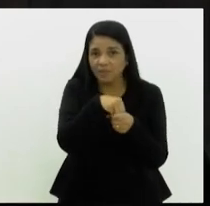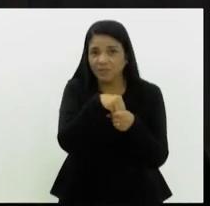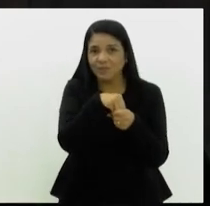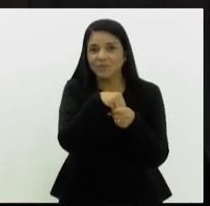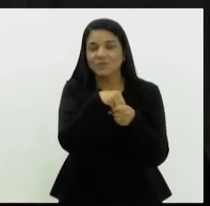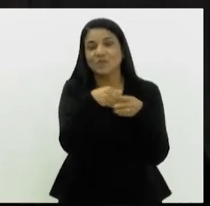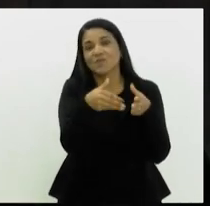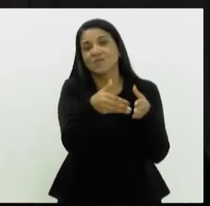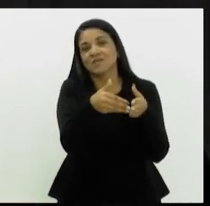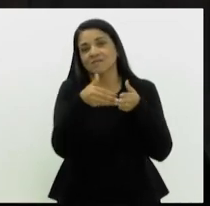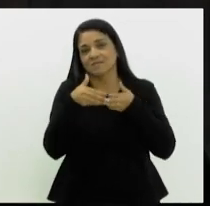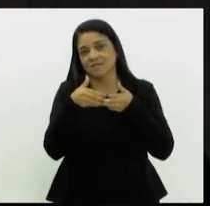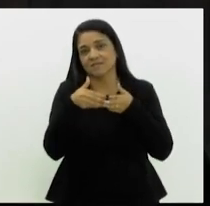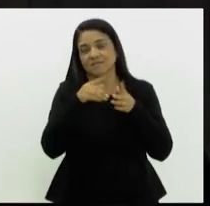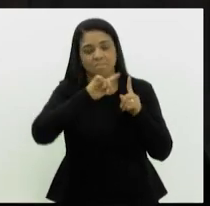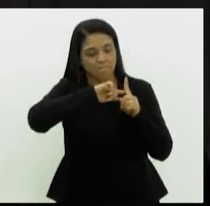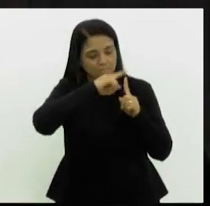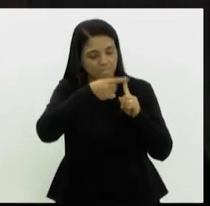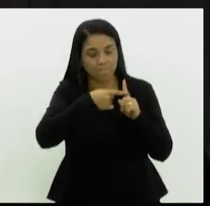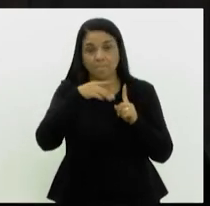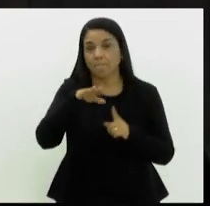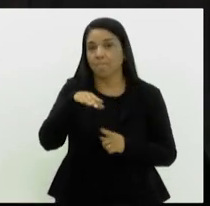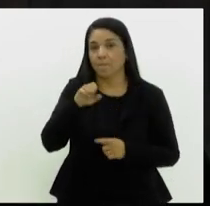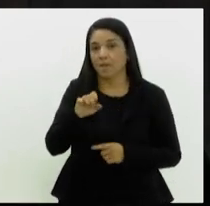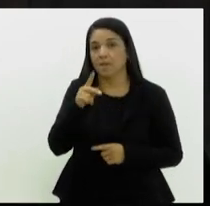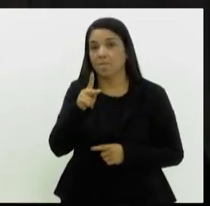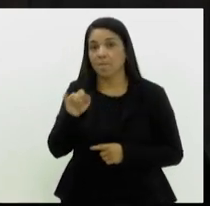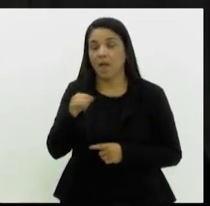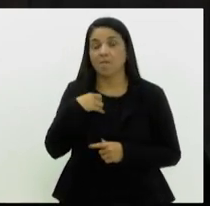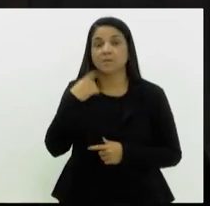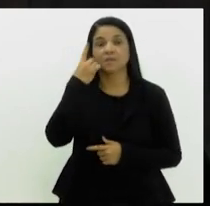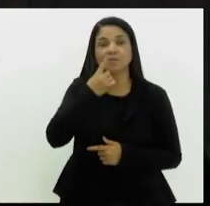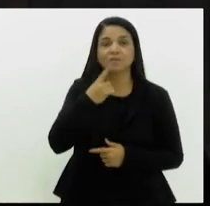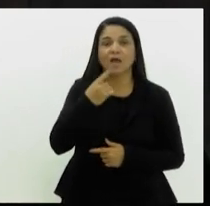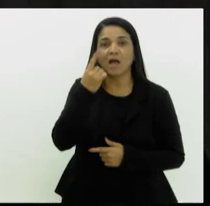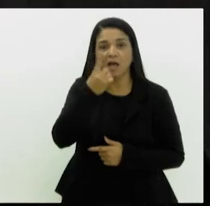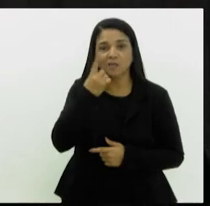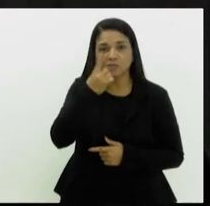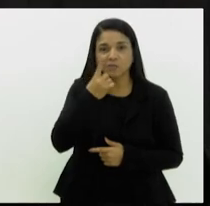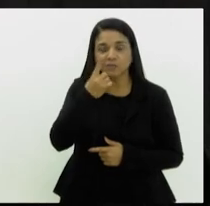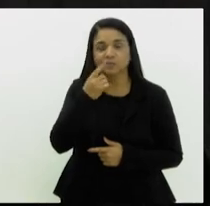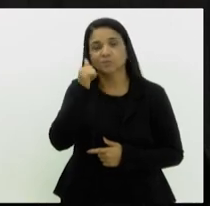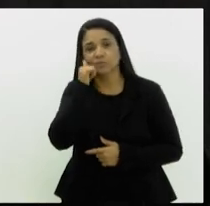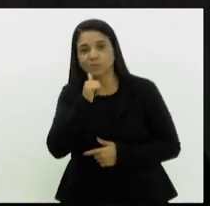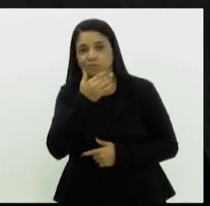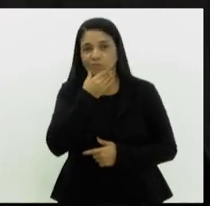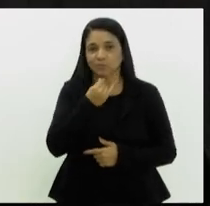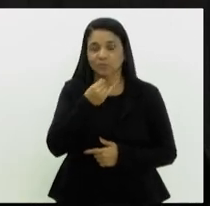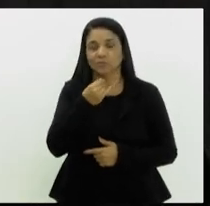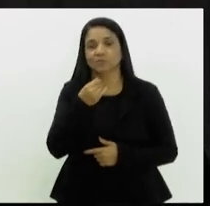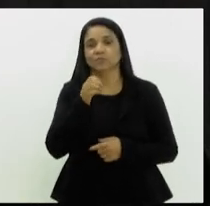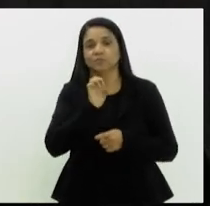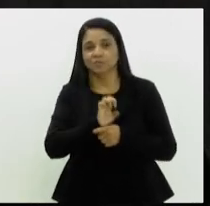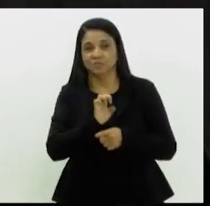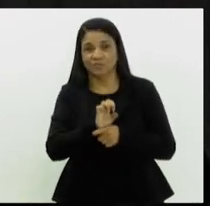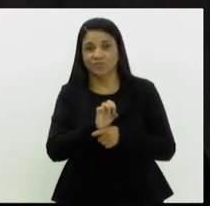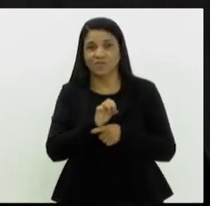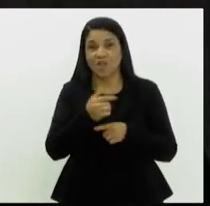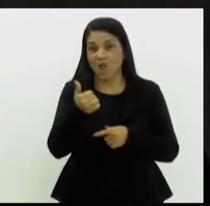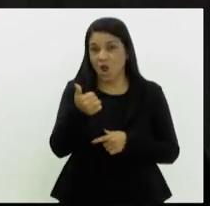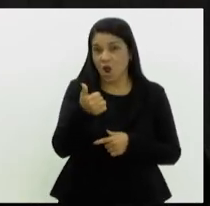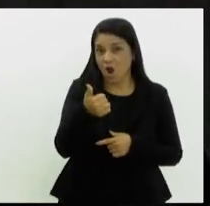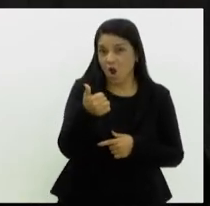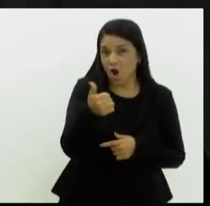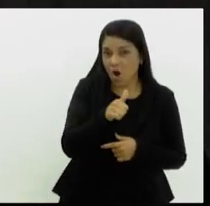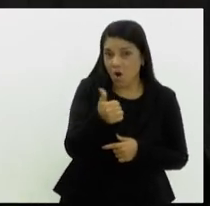licença maternidade e paternidade para deputados estaduais. Além disso, 11 assembleias possuem 120